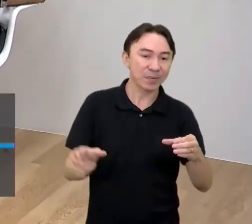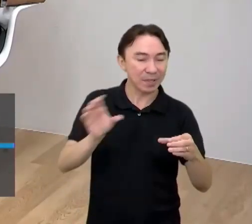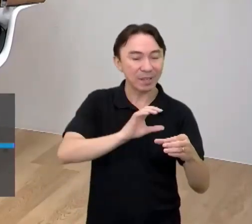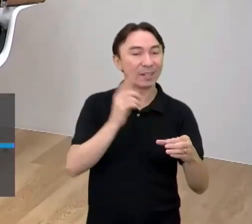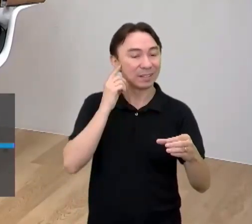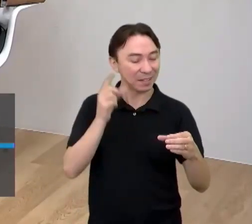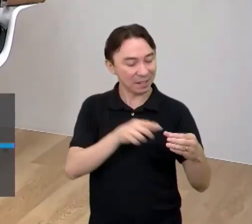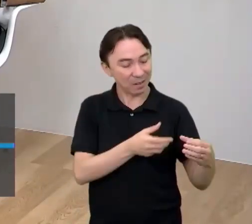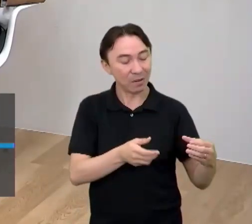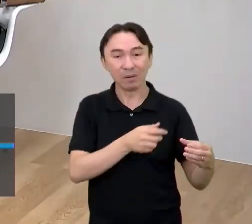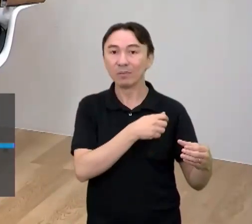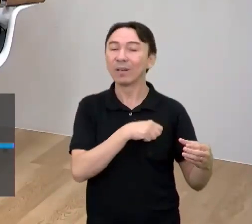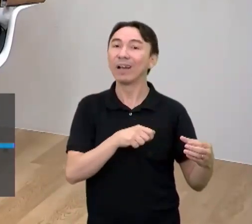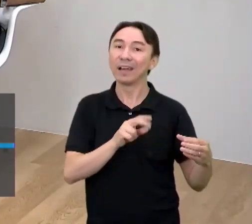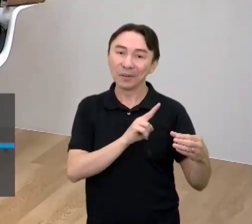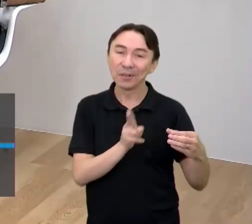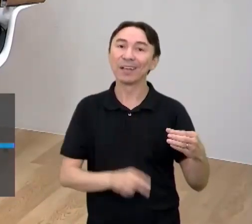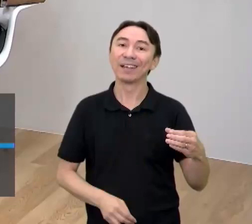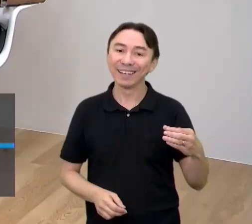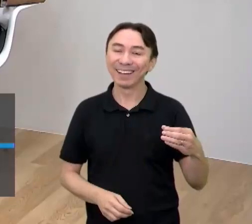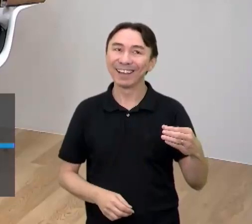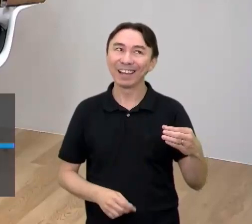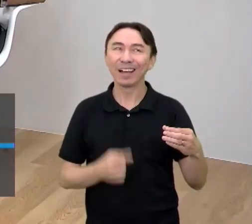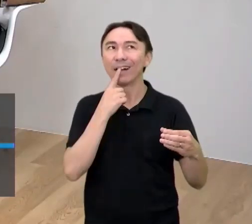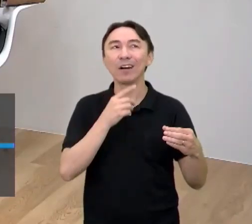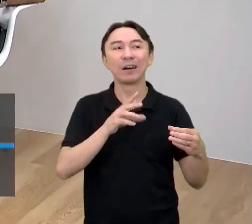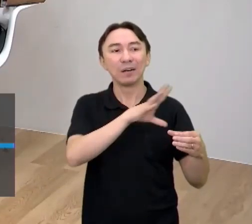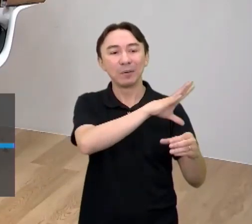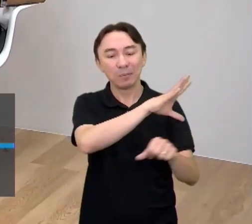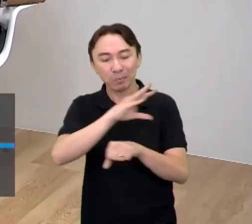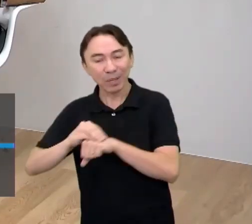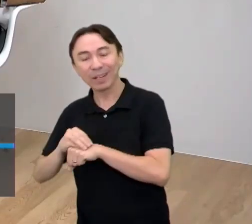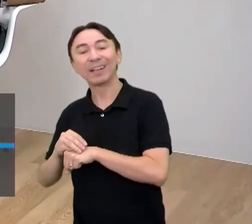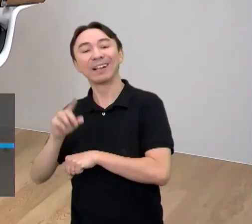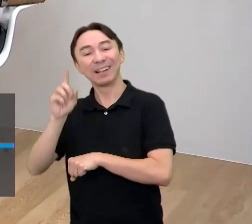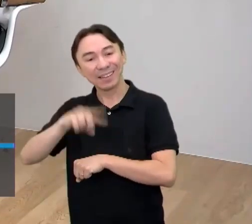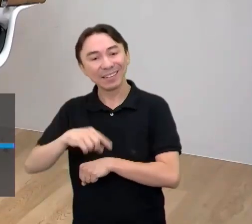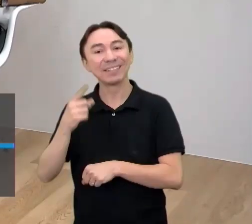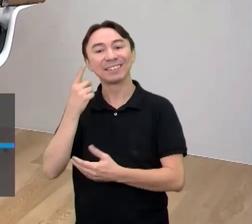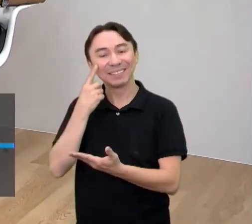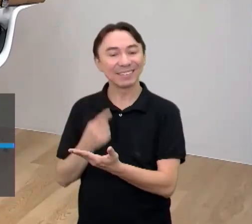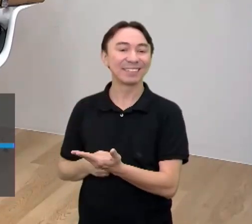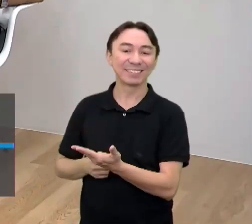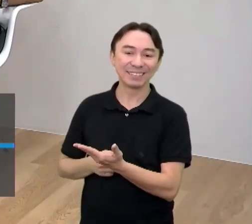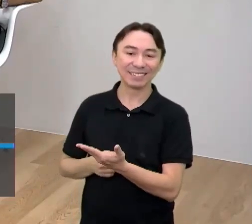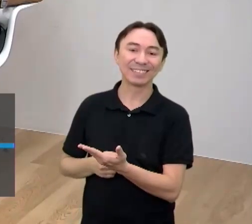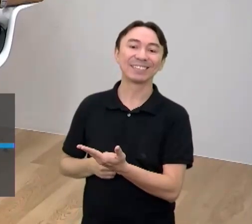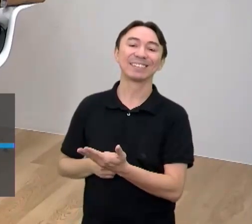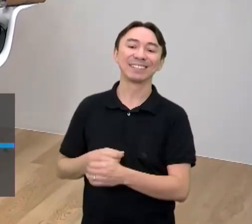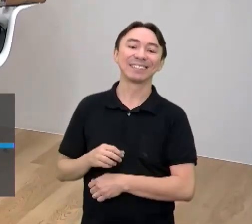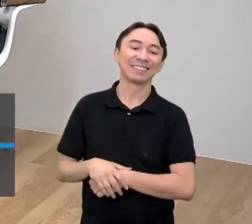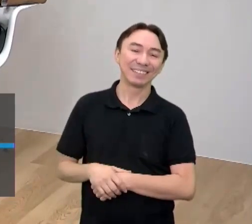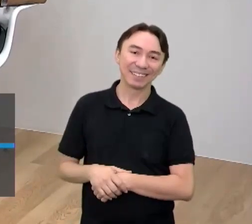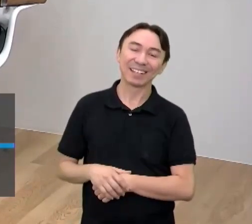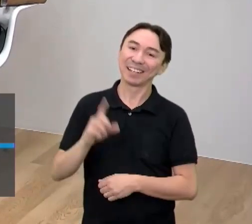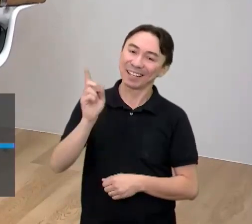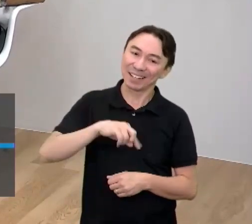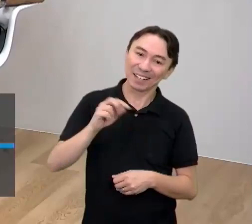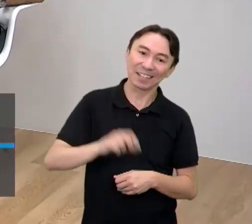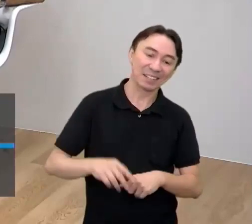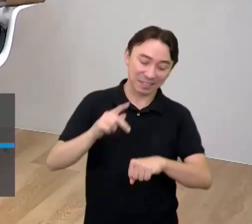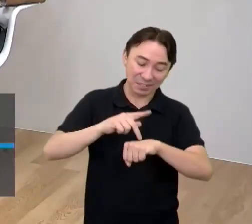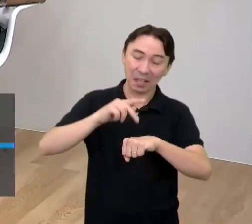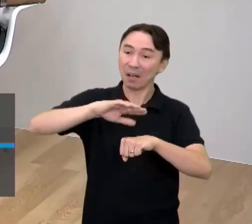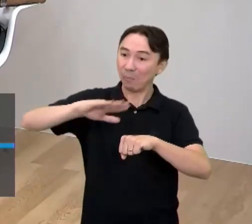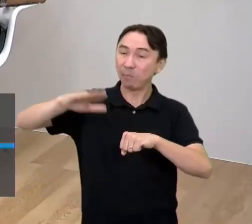tecnologia térmica da época, eles armazenavam água em cântaros e daí o nome Serra da Cantareira. Da Cantareira. E